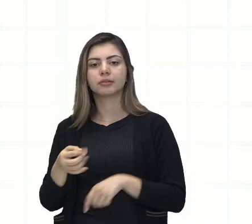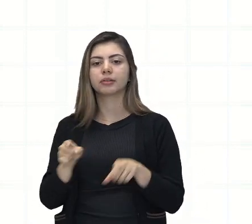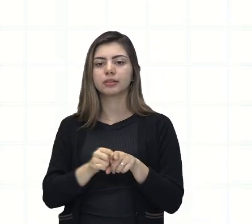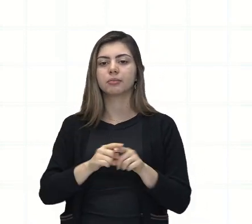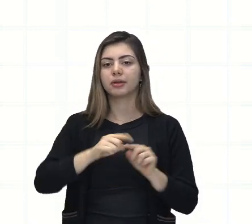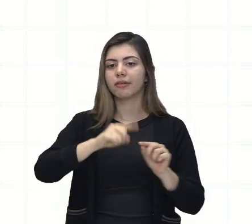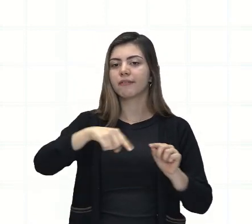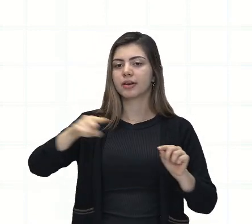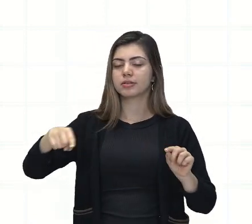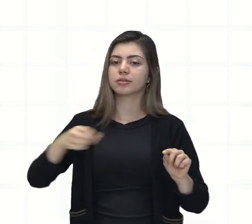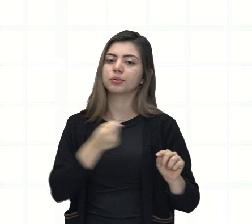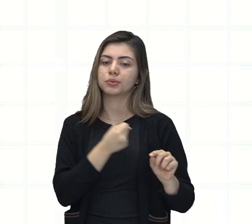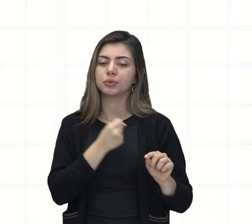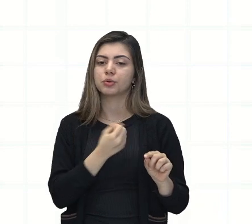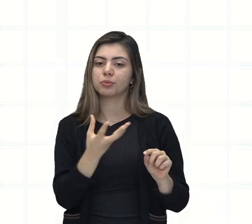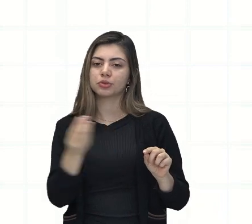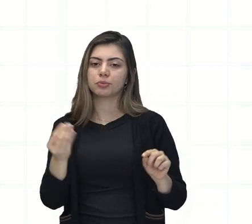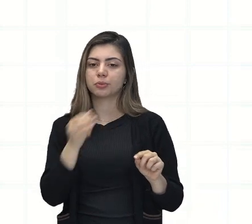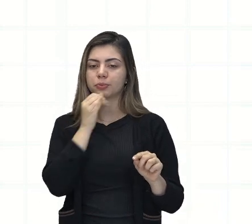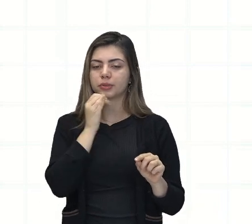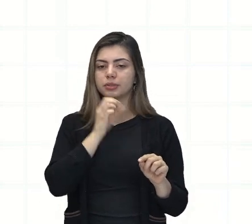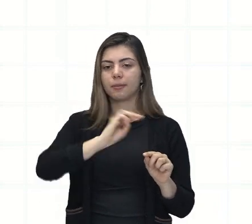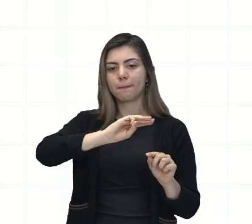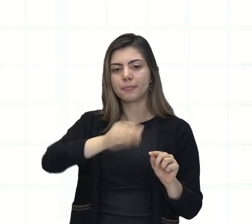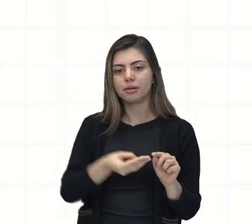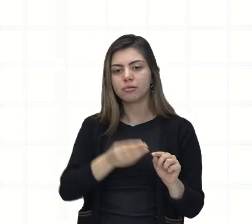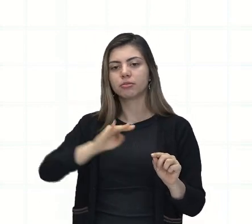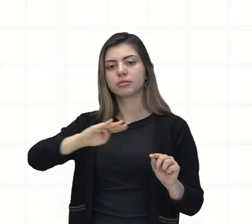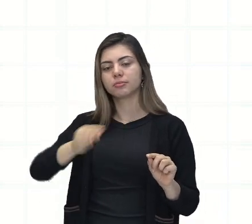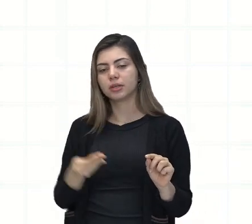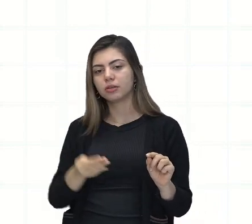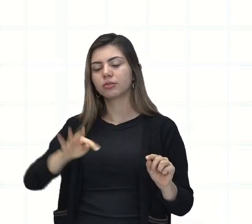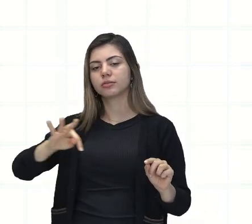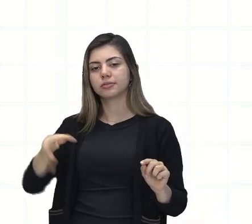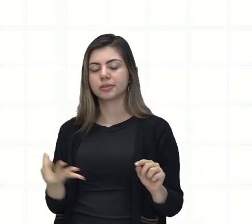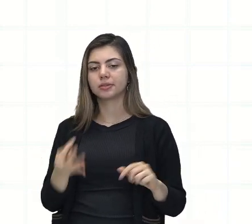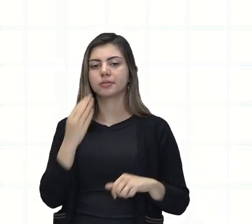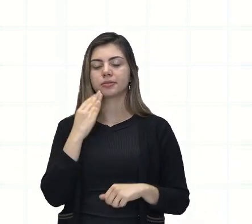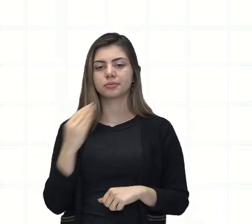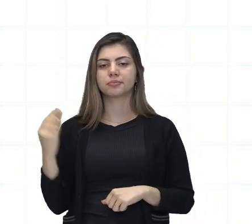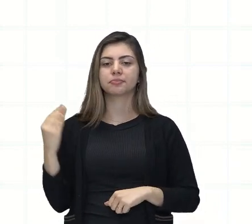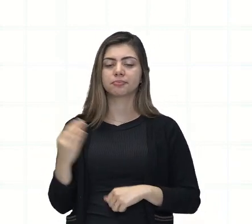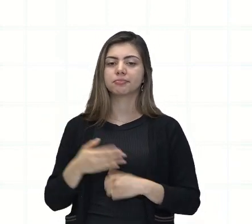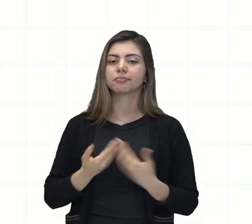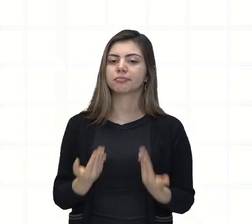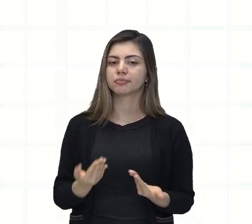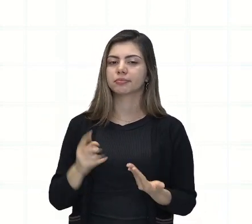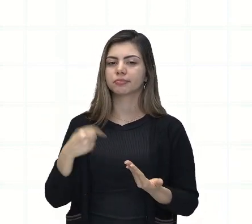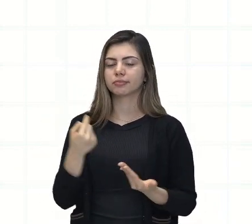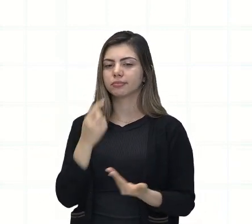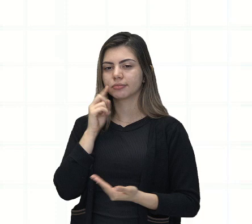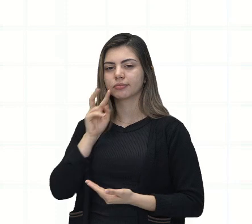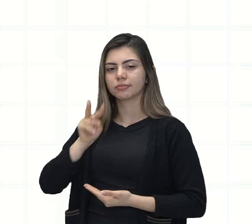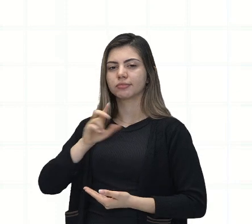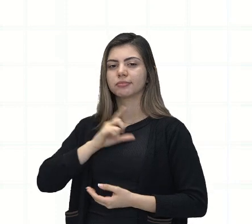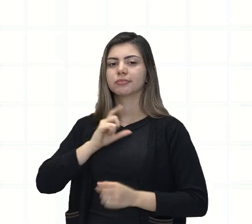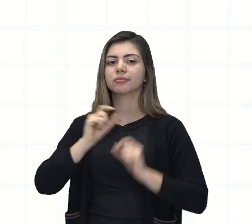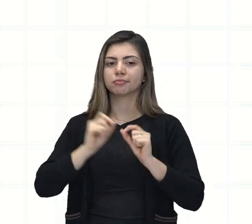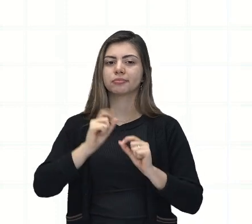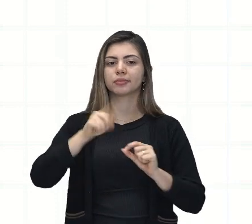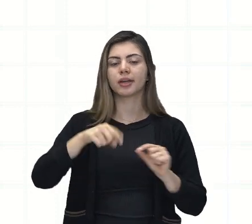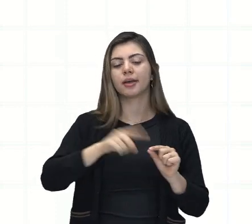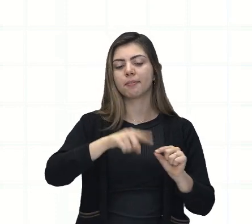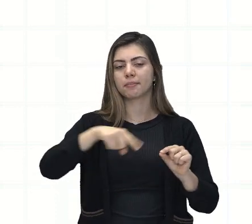para o plural, né? Milhões, bilhões, trilhões. Então, aqui nós vimos a